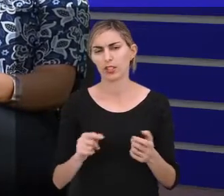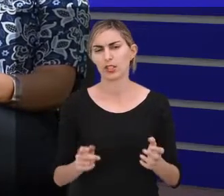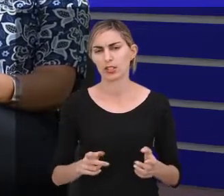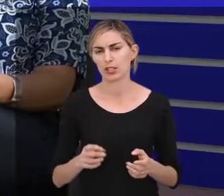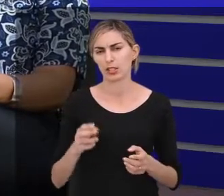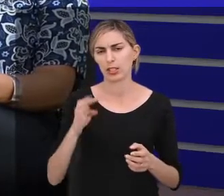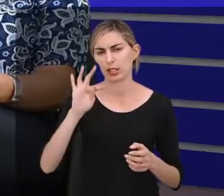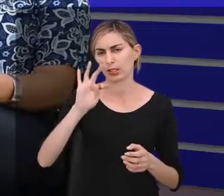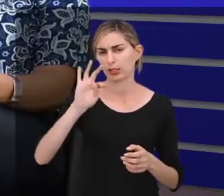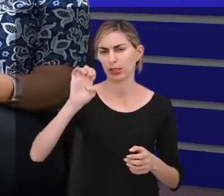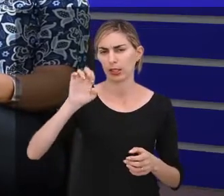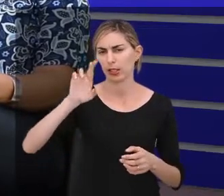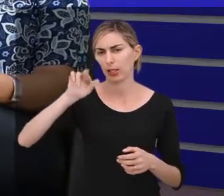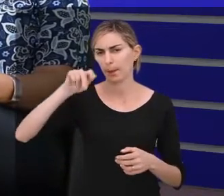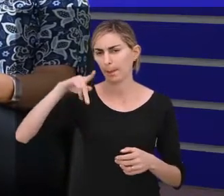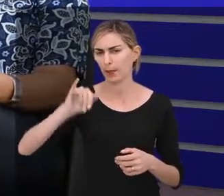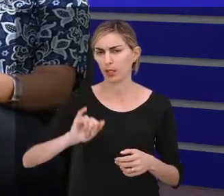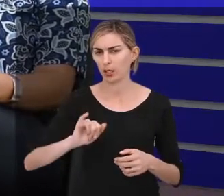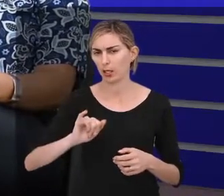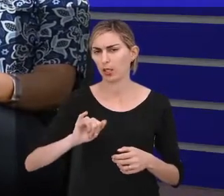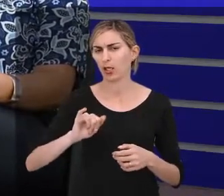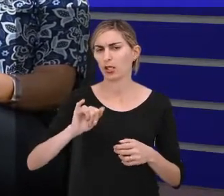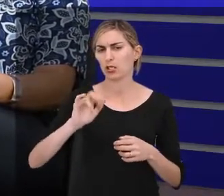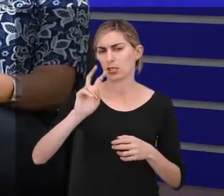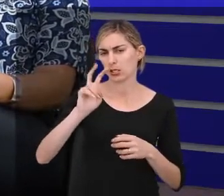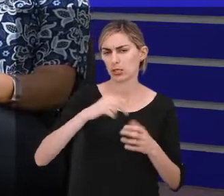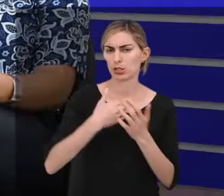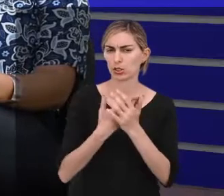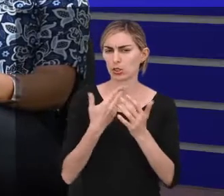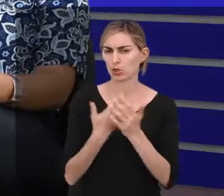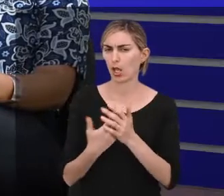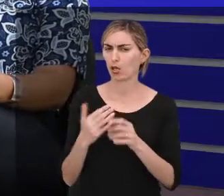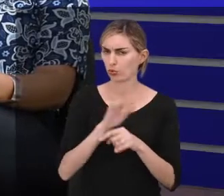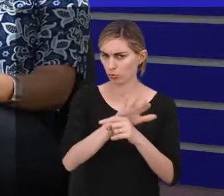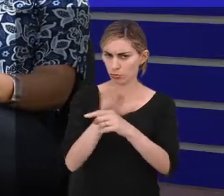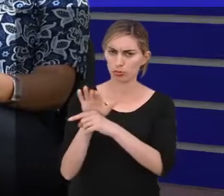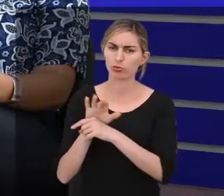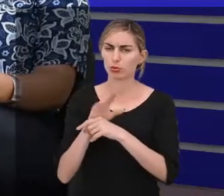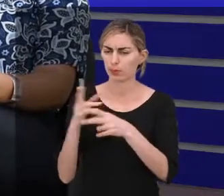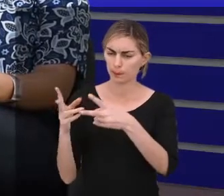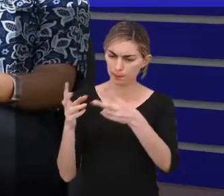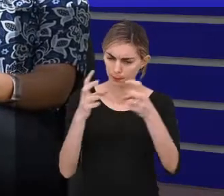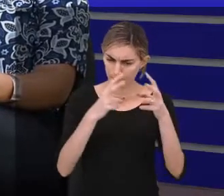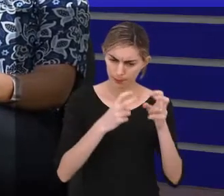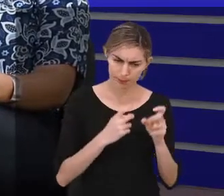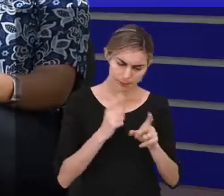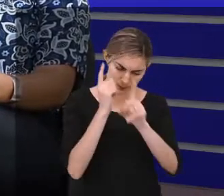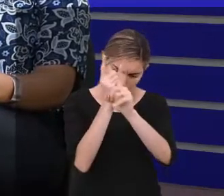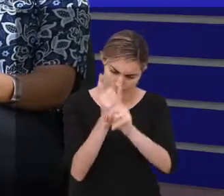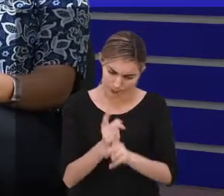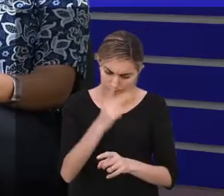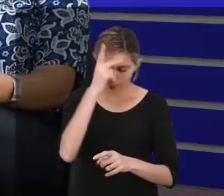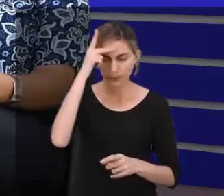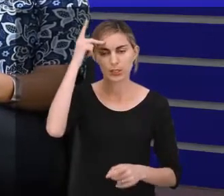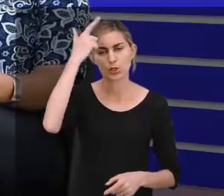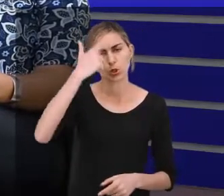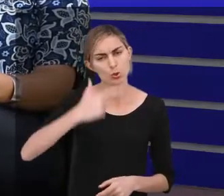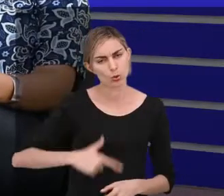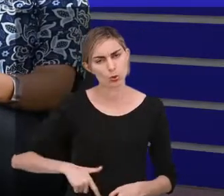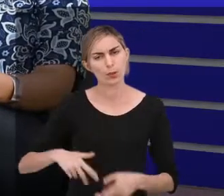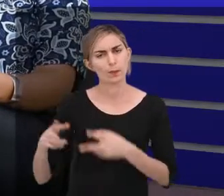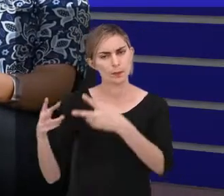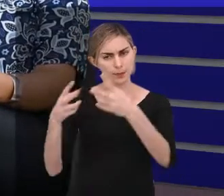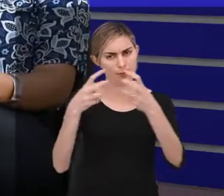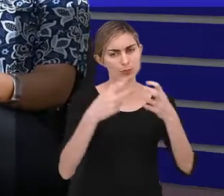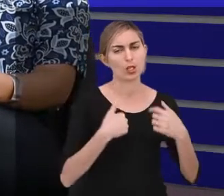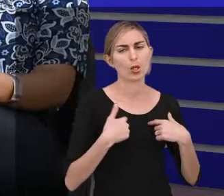as terapias, a psicoterapia especialmente, ajuda muito a gente a se perceber enquanto pessoa e a